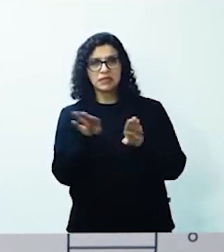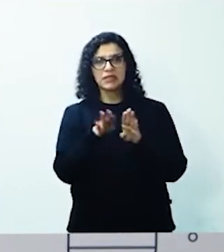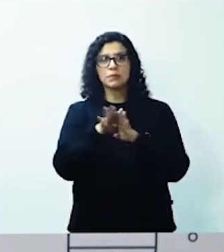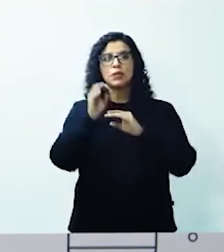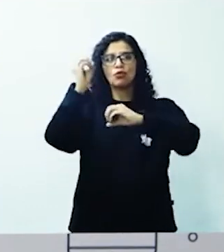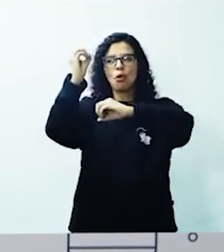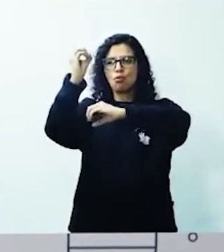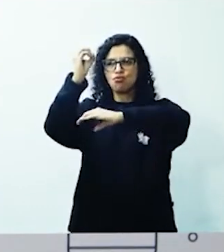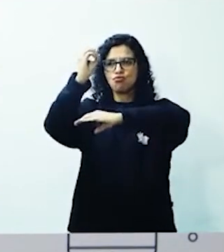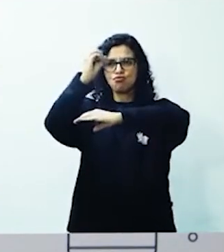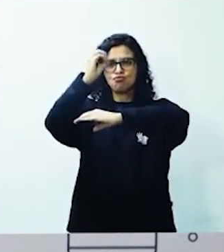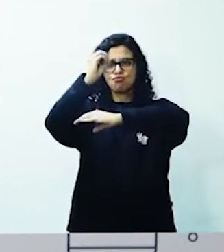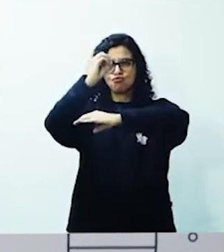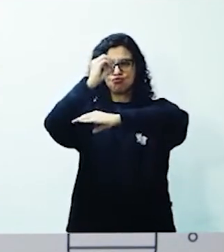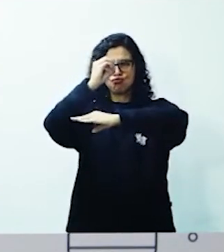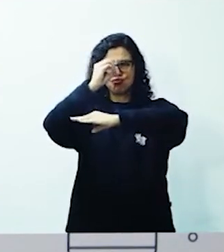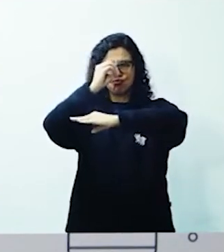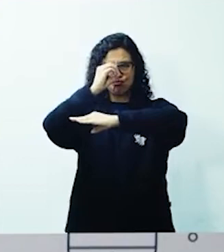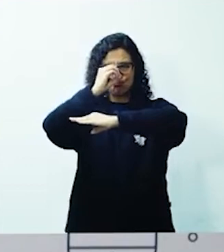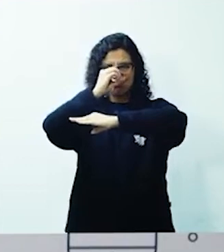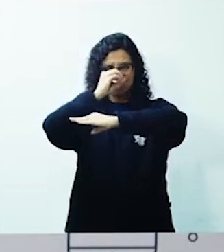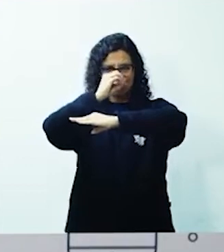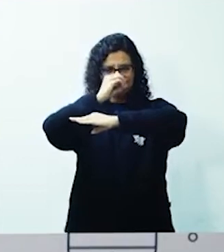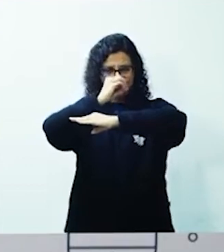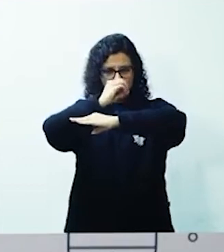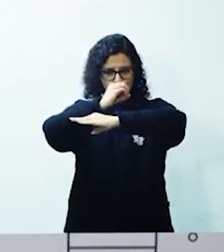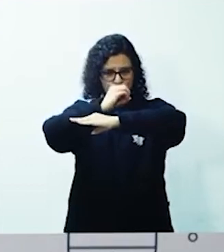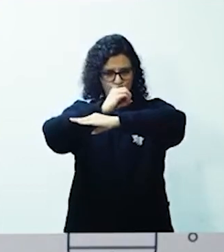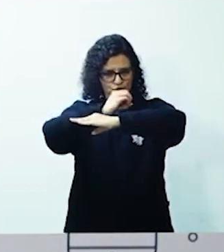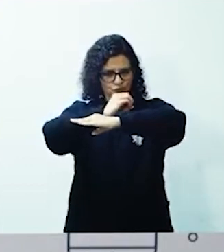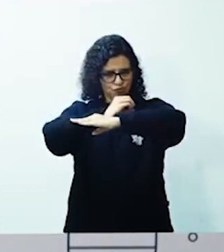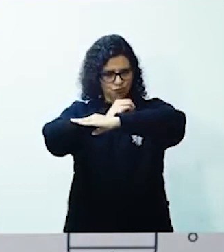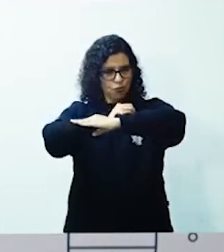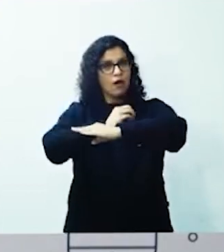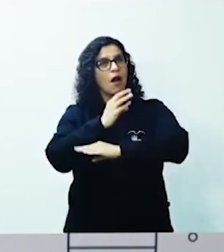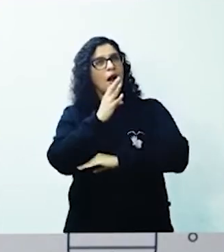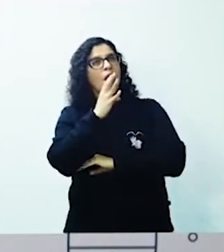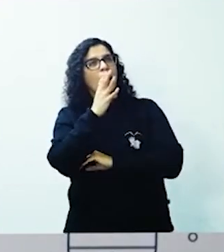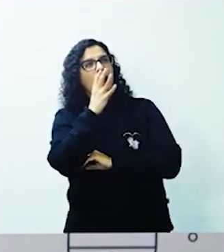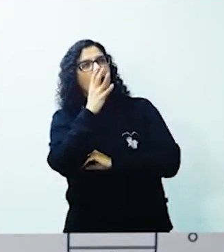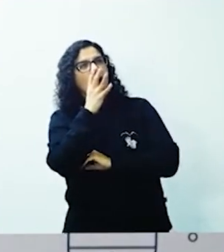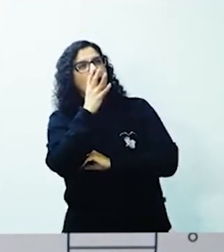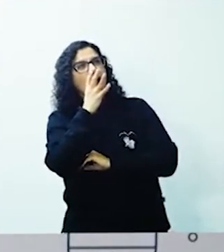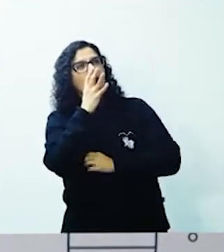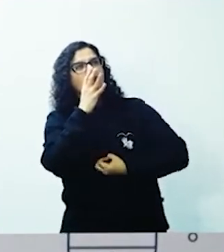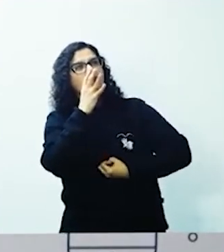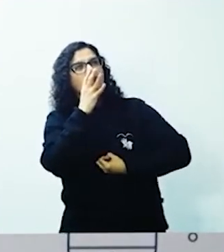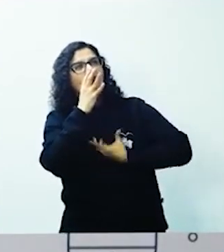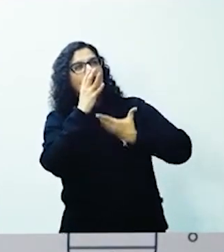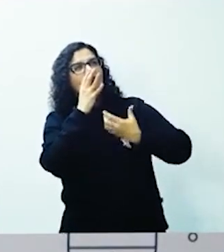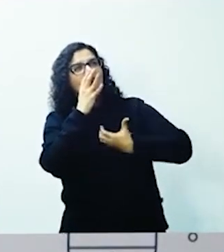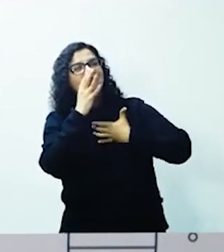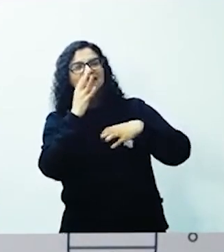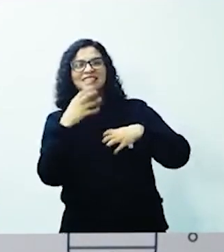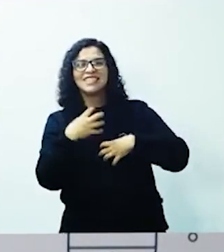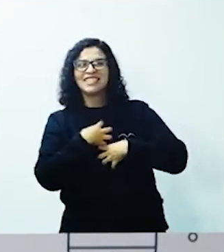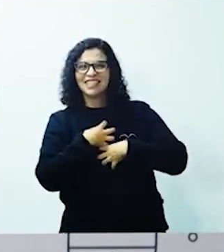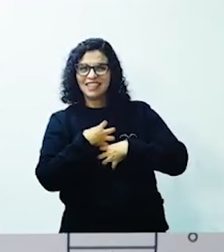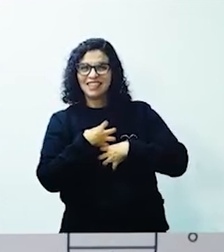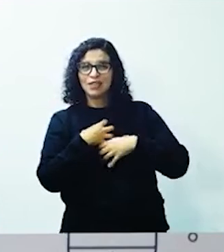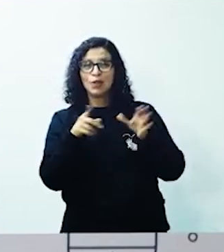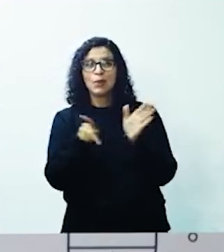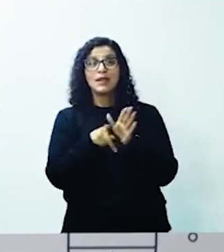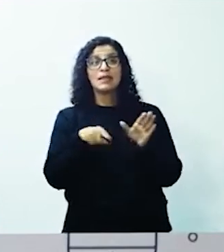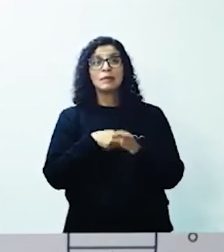do sol, às vezes, o pôr do sol pode ser poético. Você está lá olhando o pôr do sol e, de repente, passa